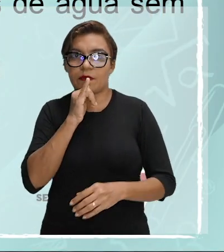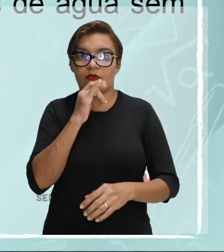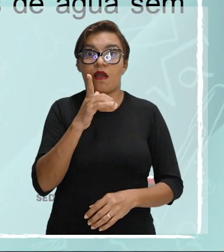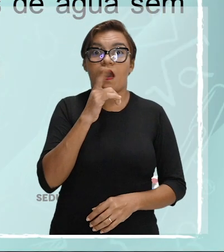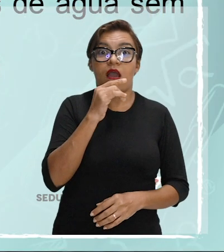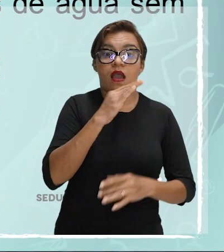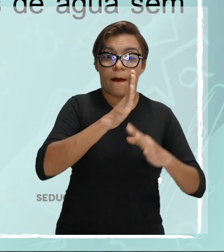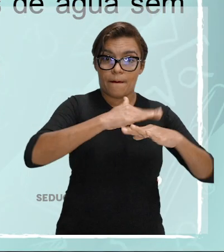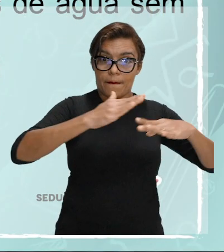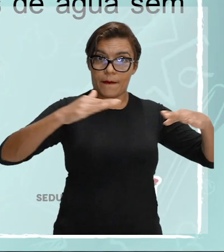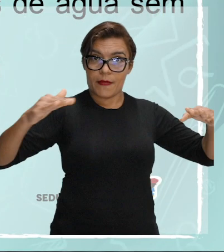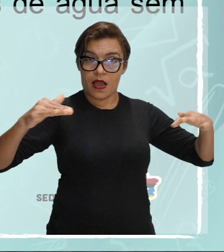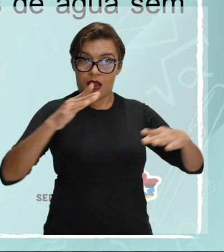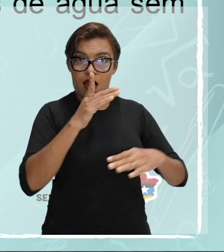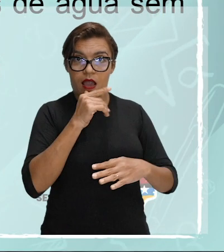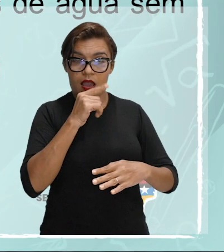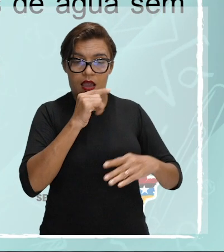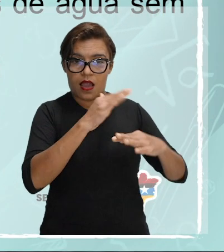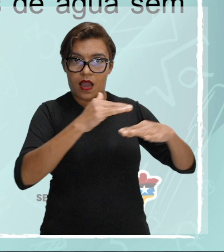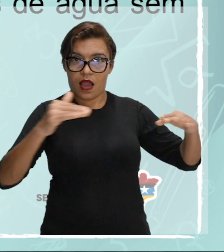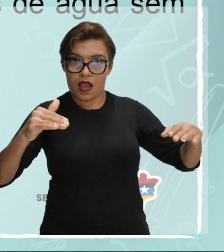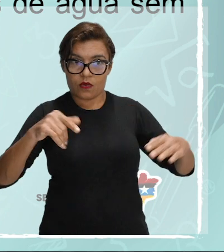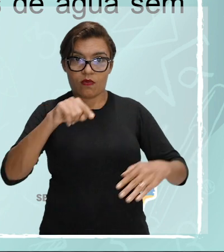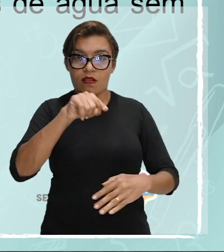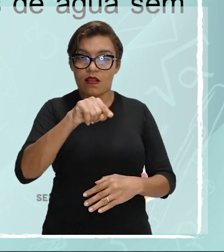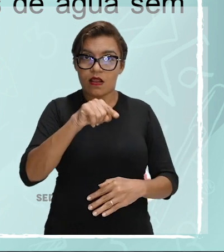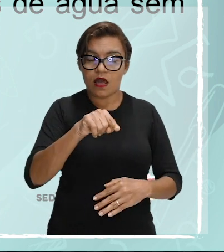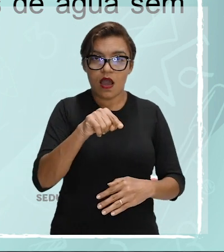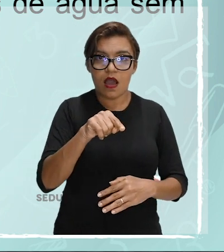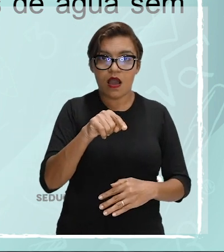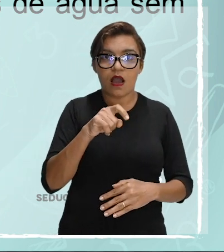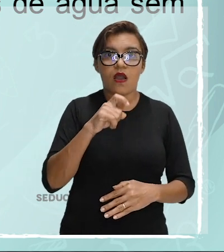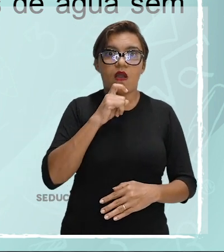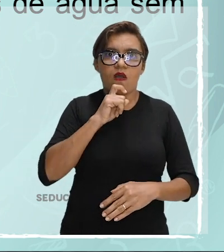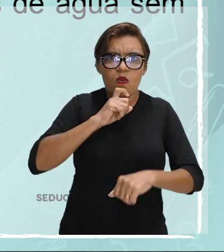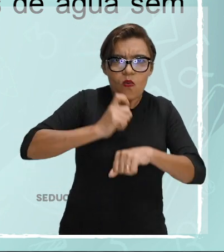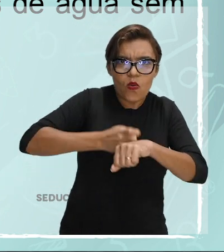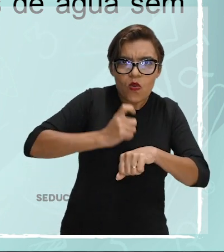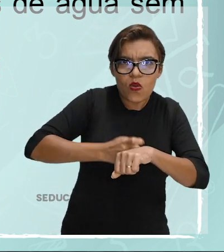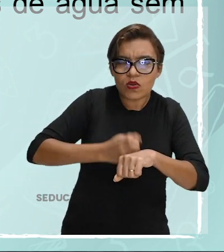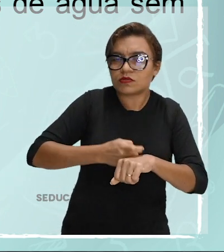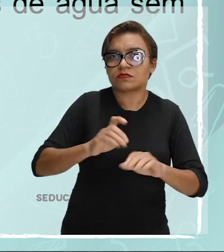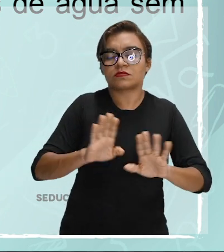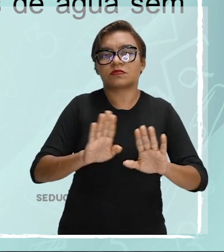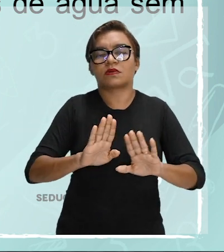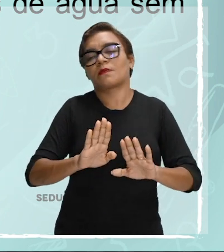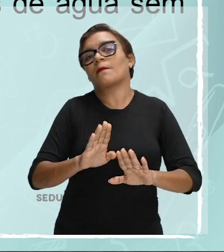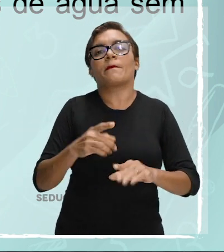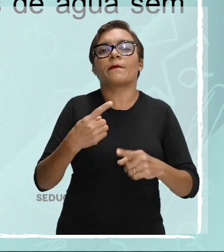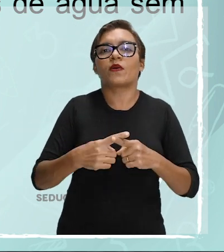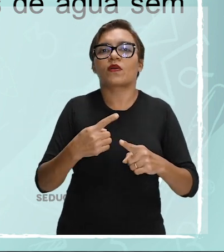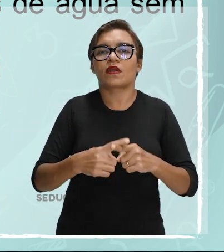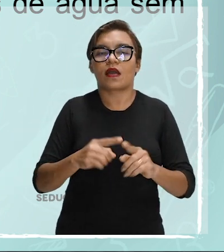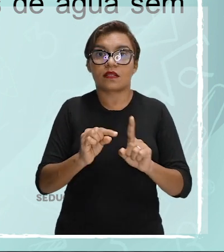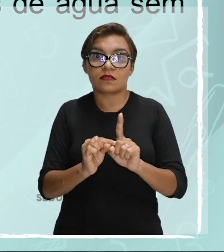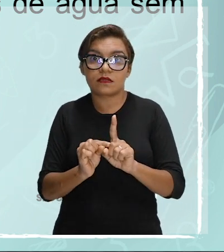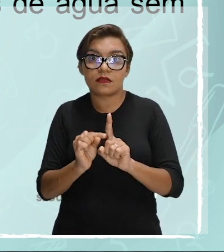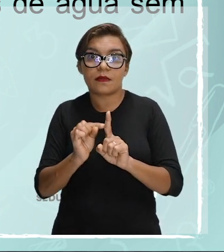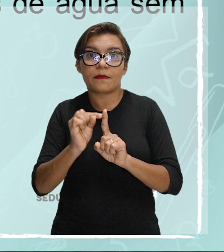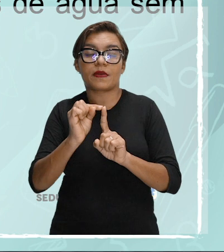ela não se congela em locais próximos aos polos, apesar de, nessas regiões, a temperatura